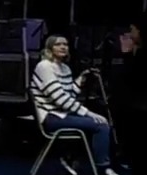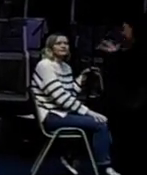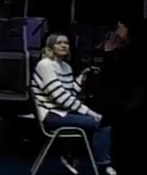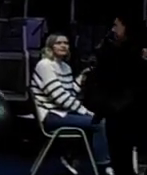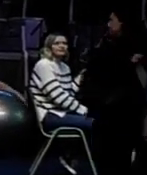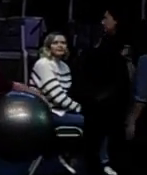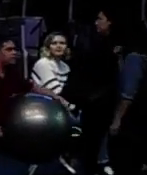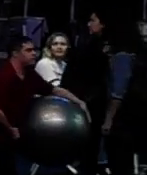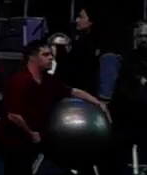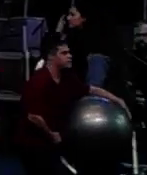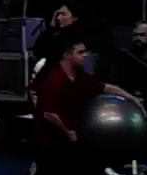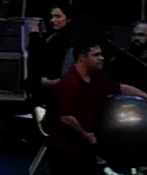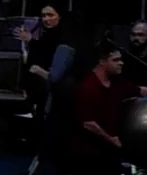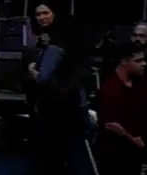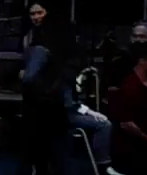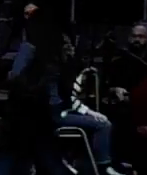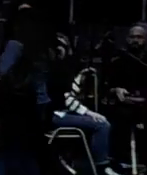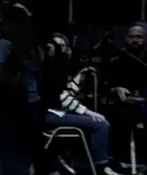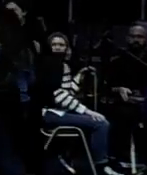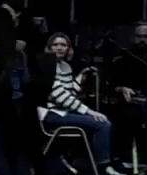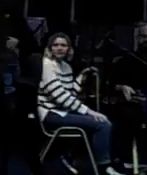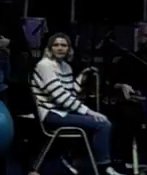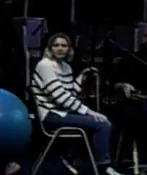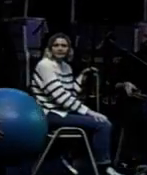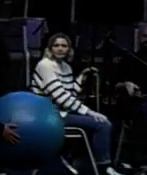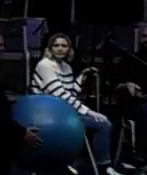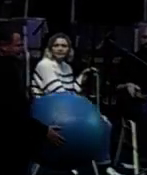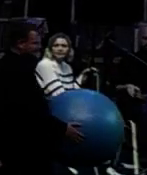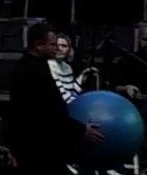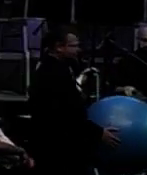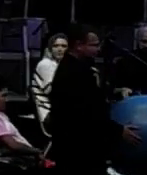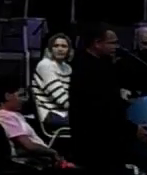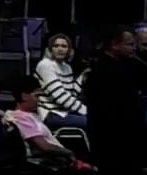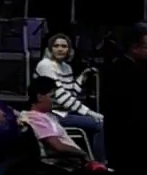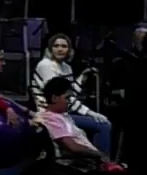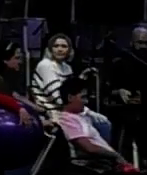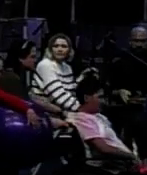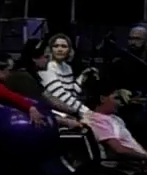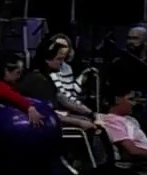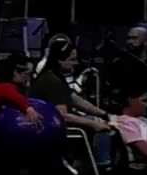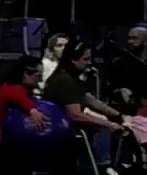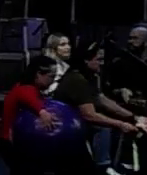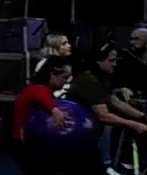Tá sentindo muita dor ainda? Ai, tá doendo.